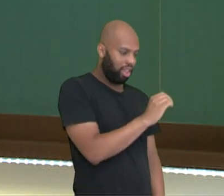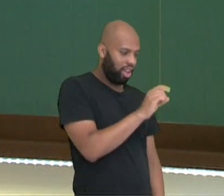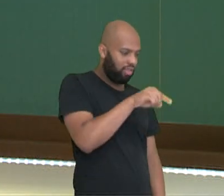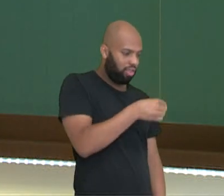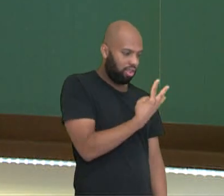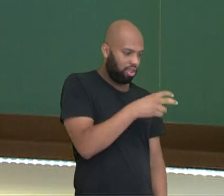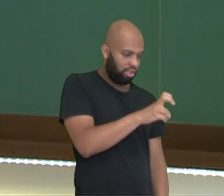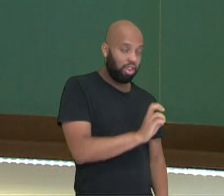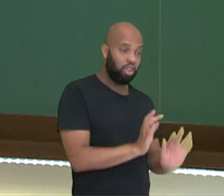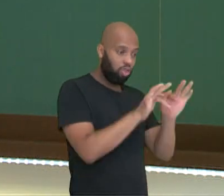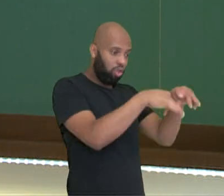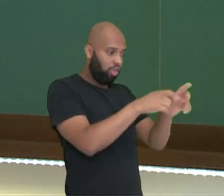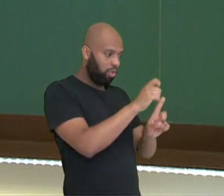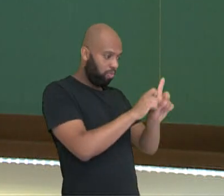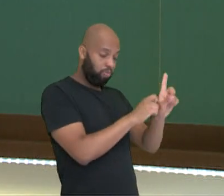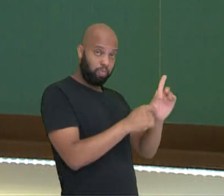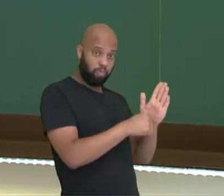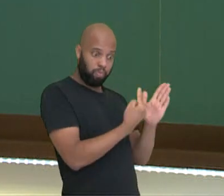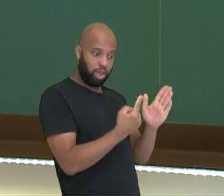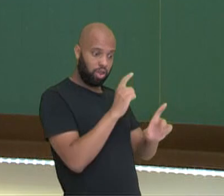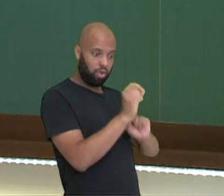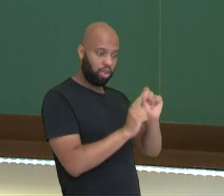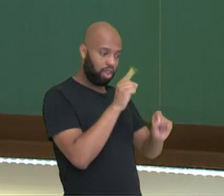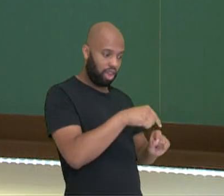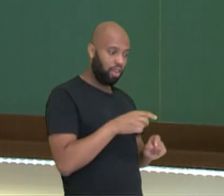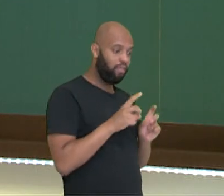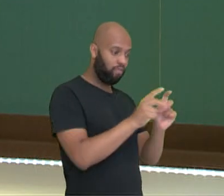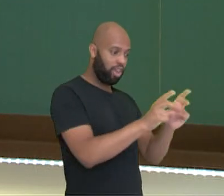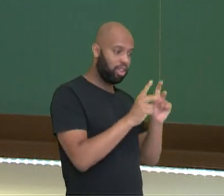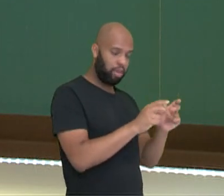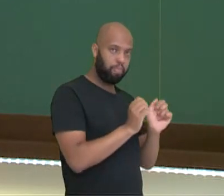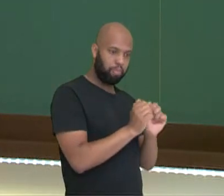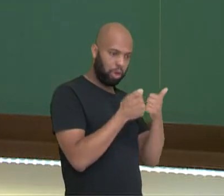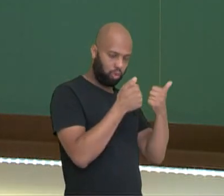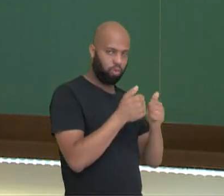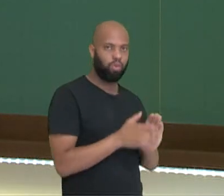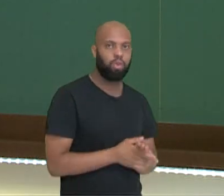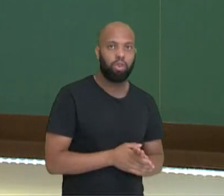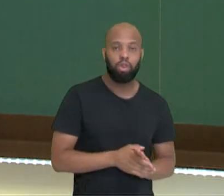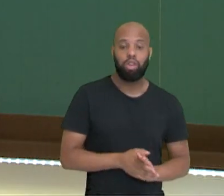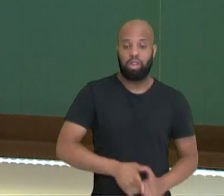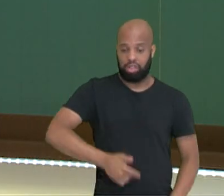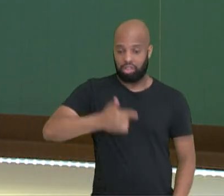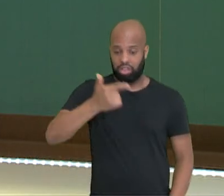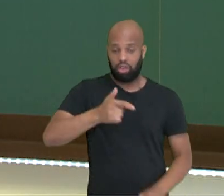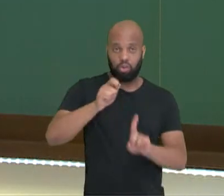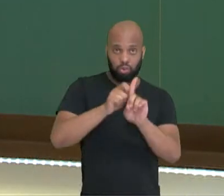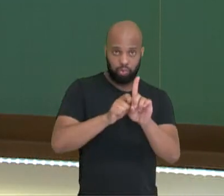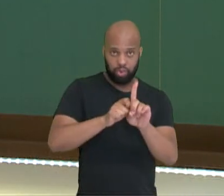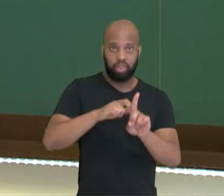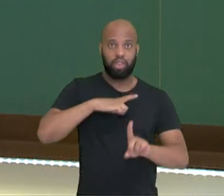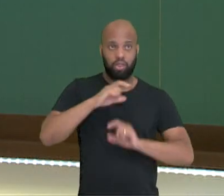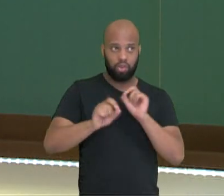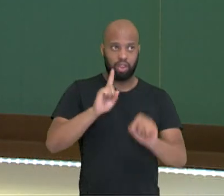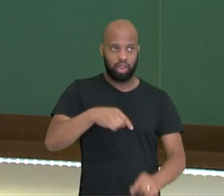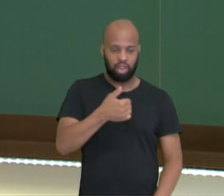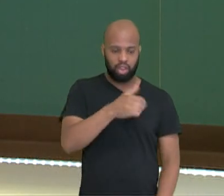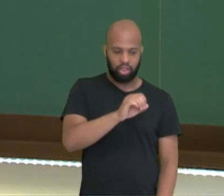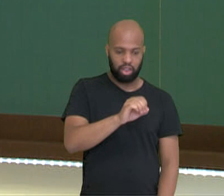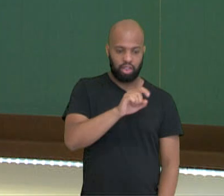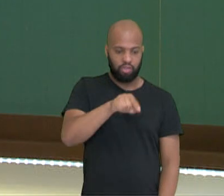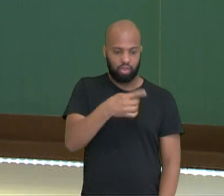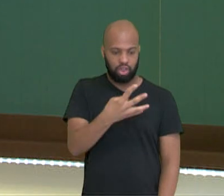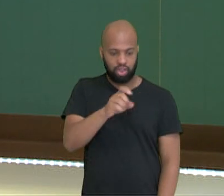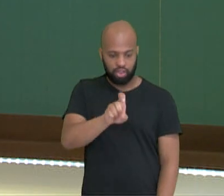final do primeiro mês, esse deveria ser o preço de venda do pão. No final do segundo mês, então, a gente vai pegar o 10,45 e